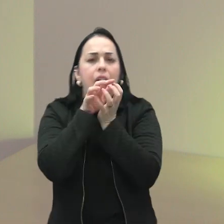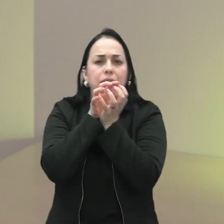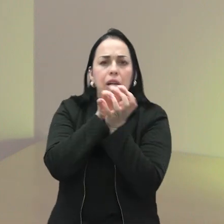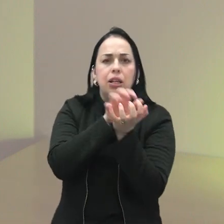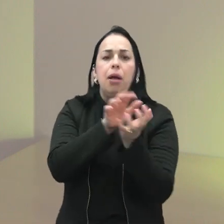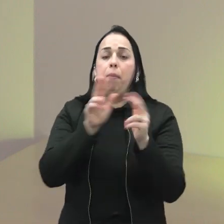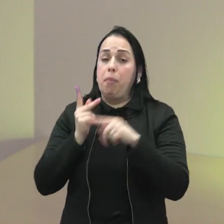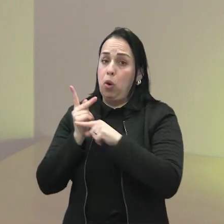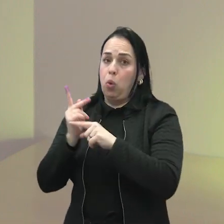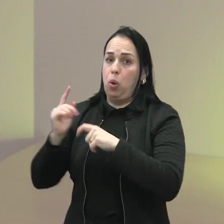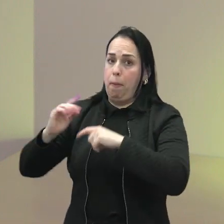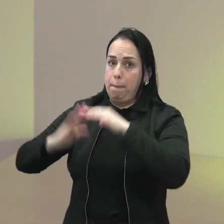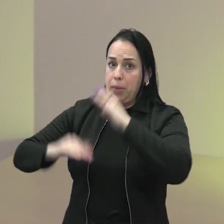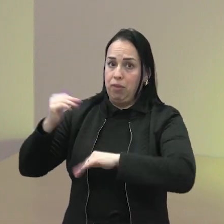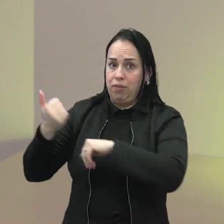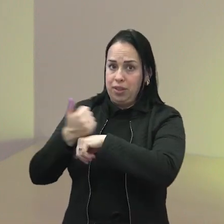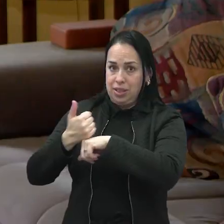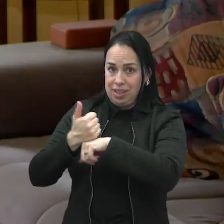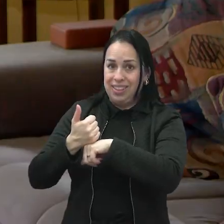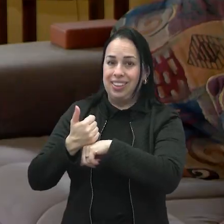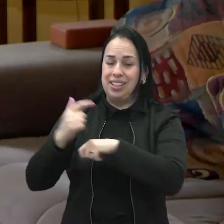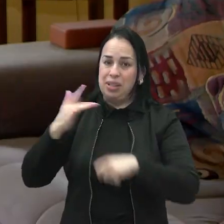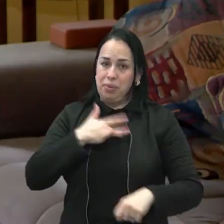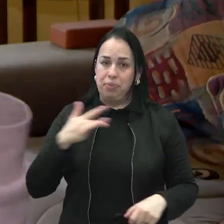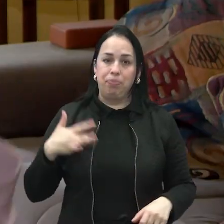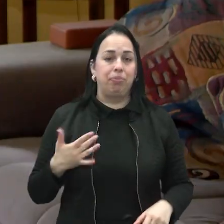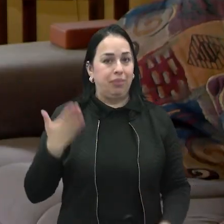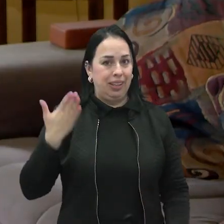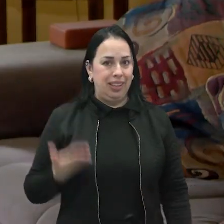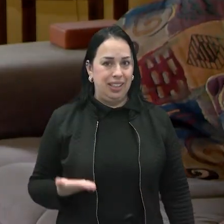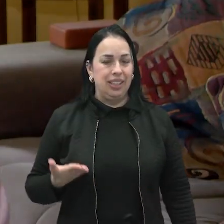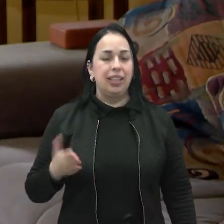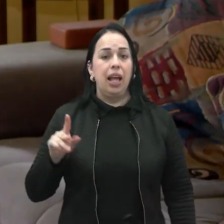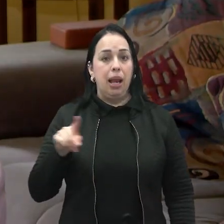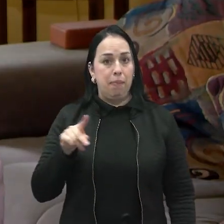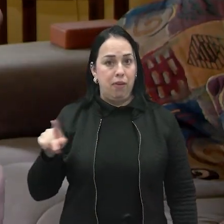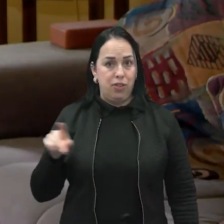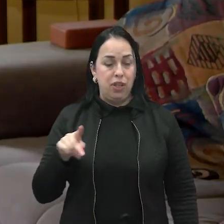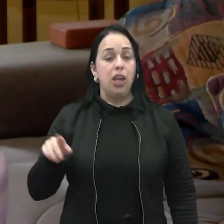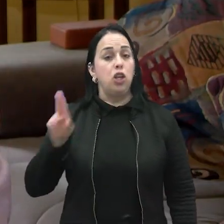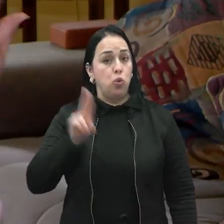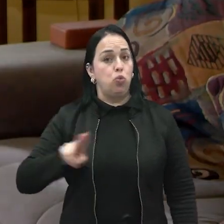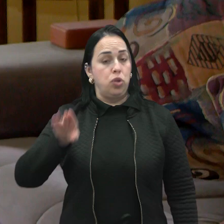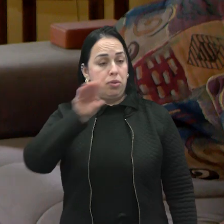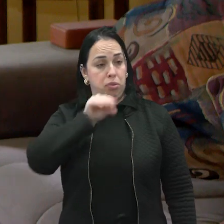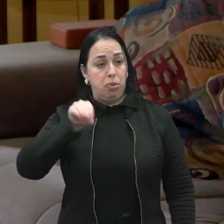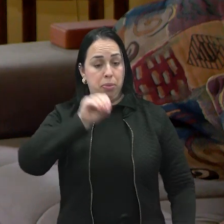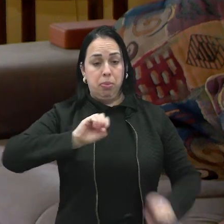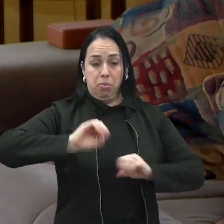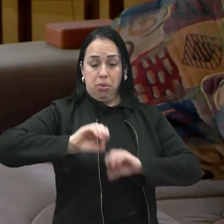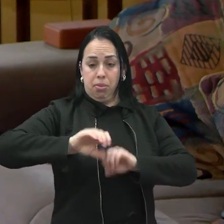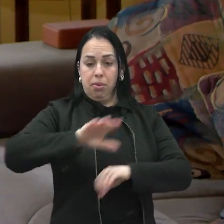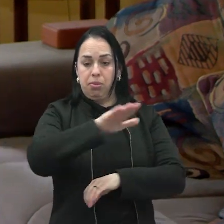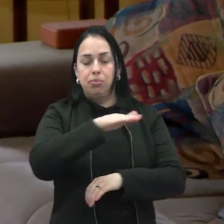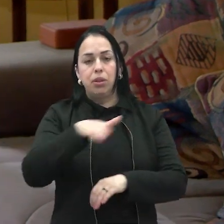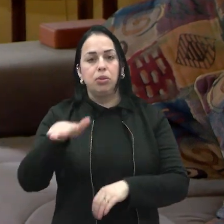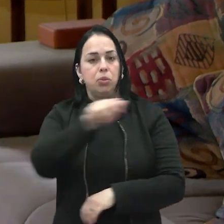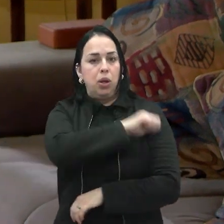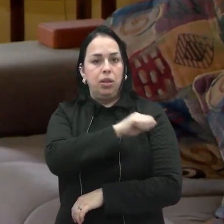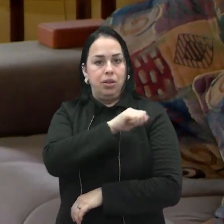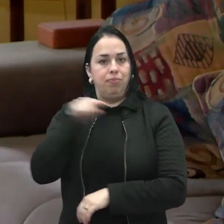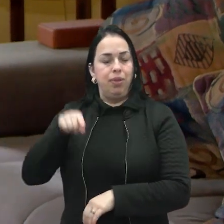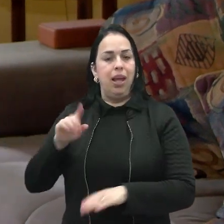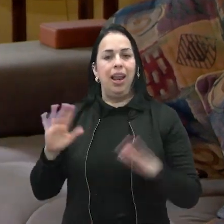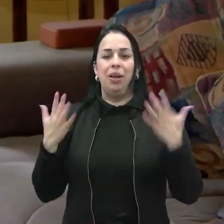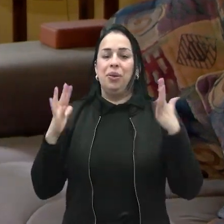Então, sempre procurar um profissional da saúde. A Tatiana, que é professora e utiliza a voz para ensinar os alunos,